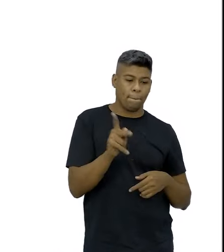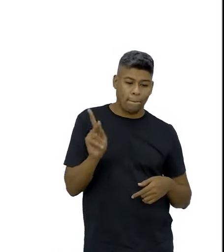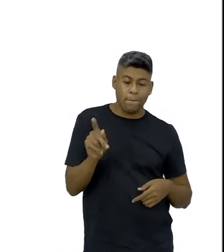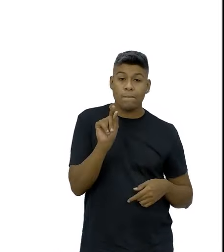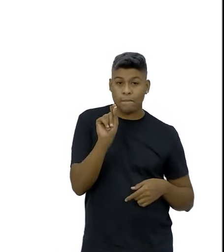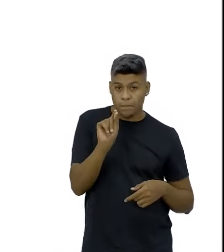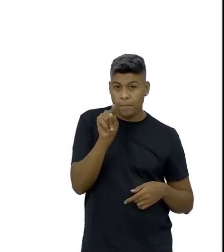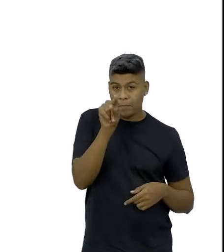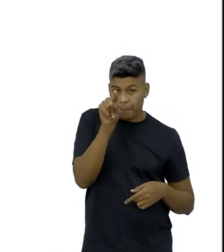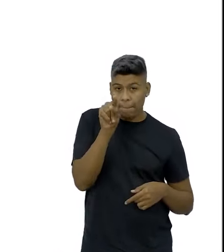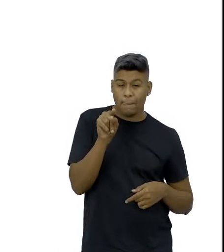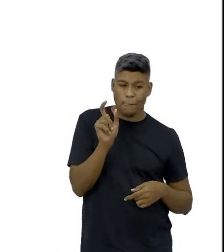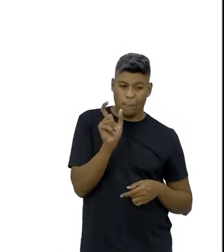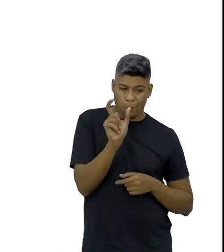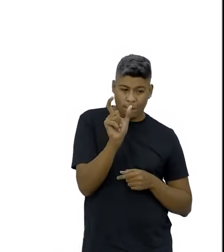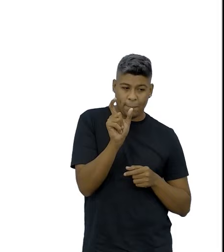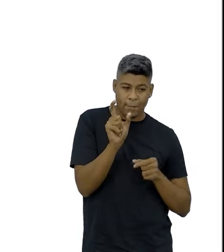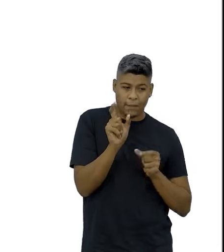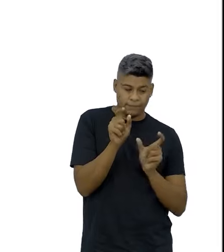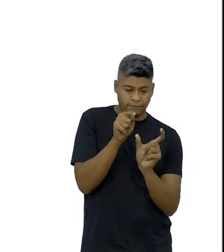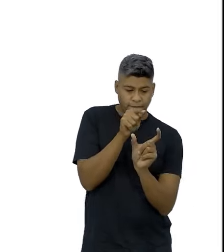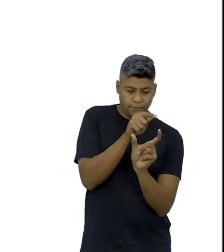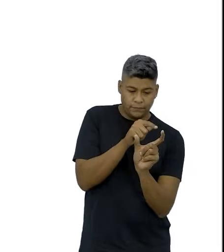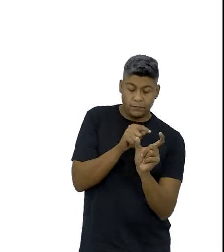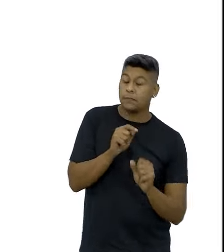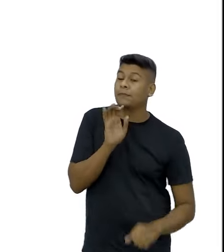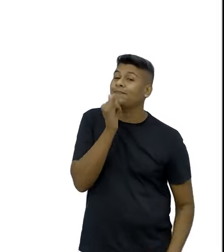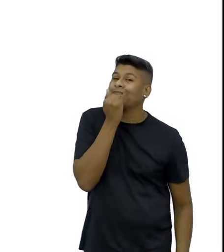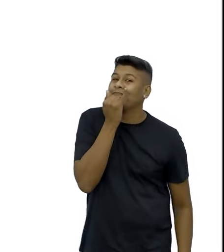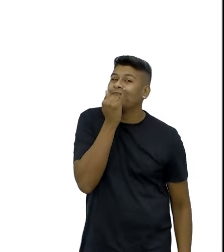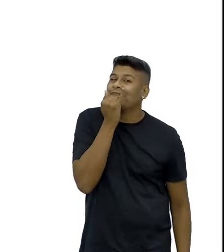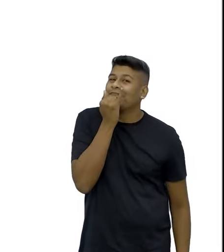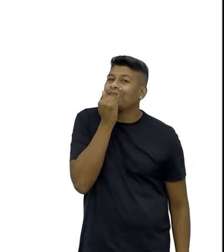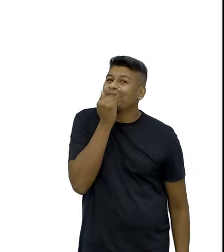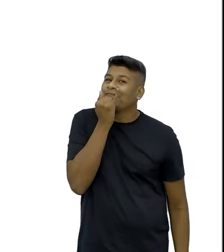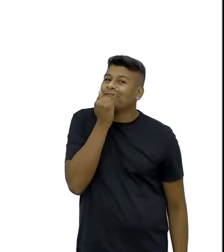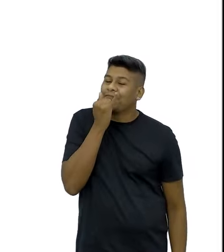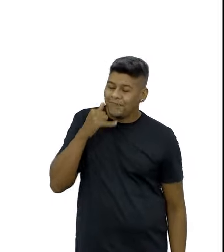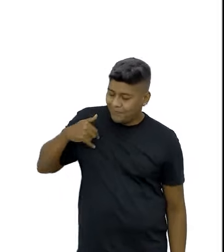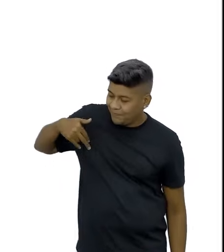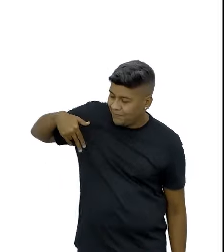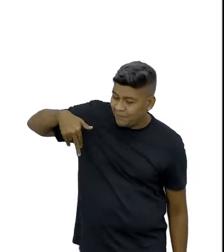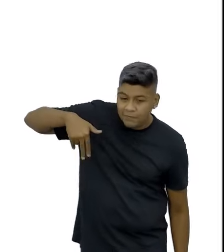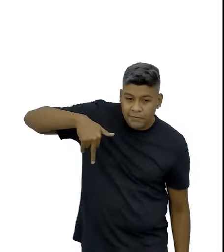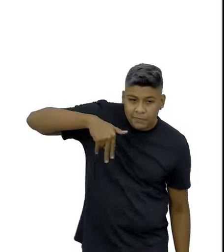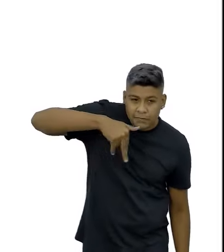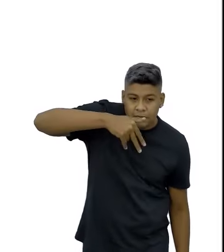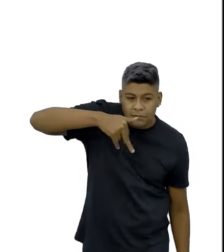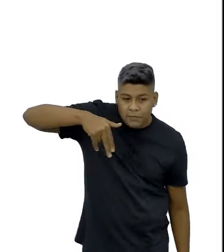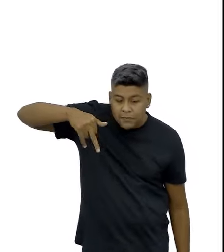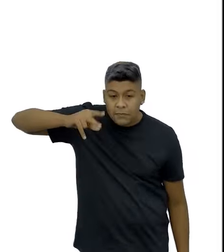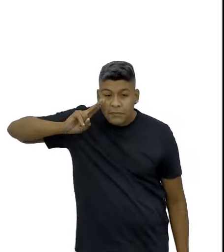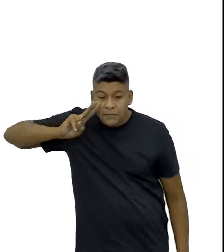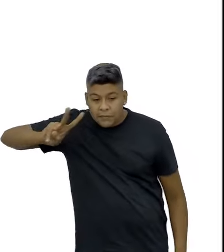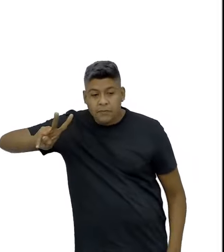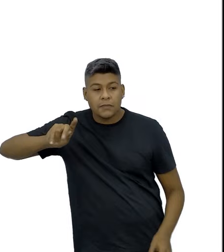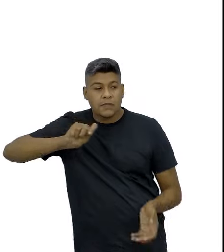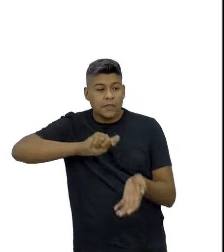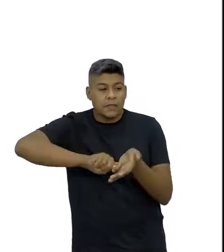que você circule pelas duplas, que lance questões que apoiem a escrita e